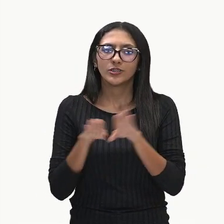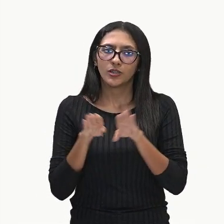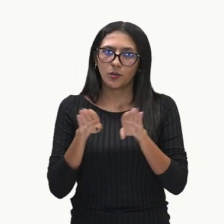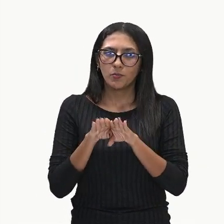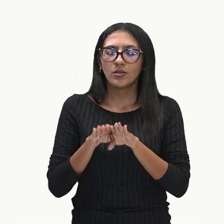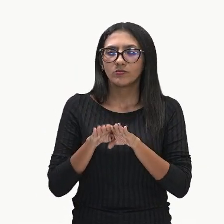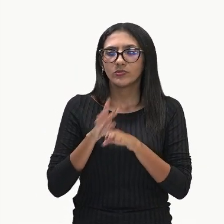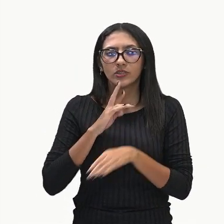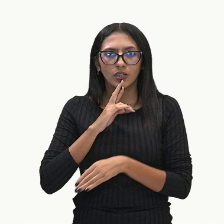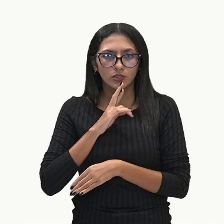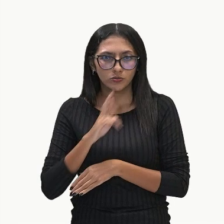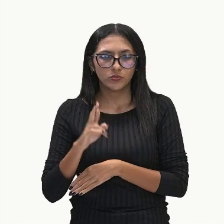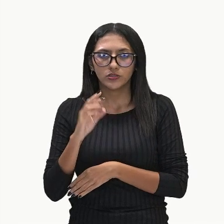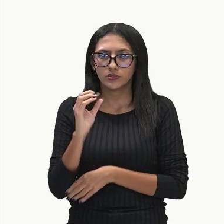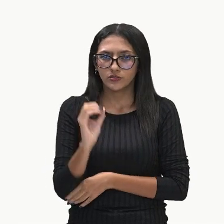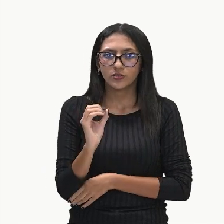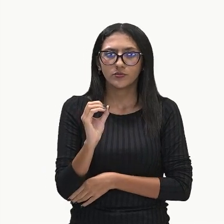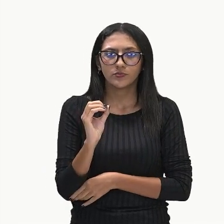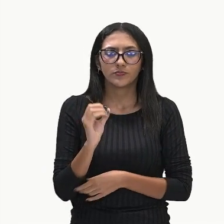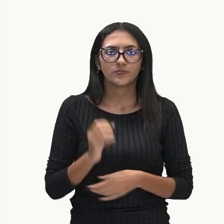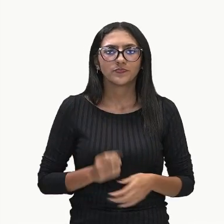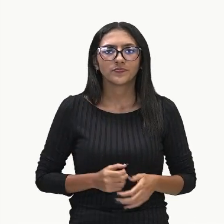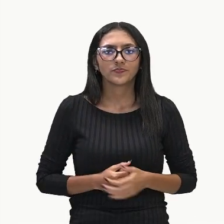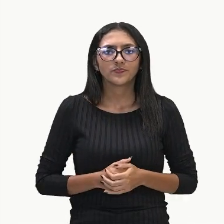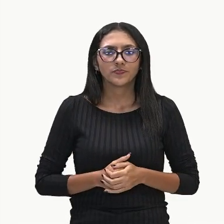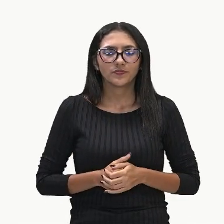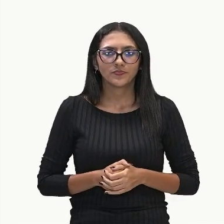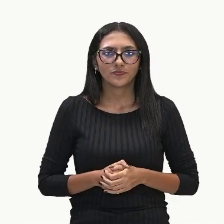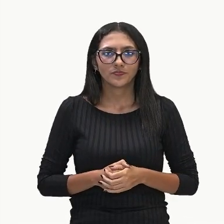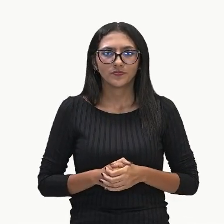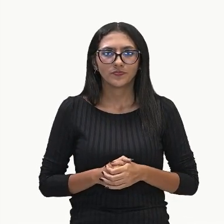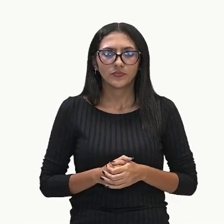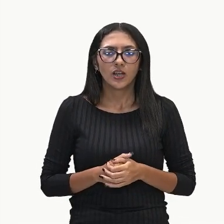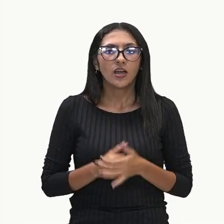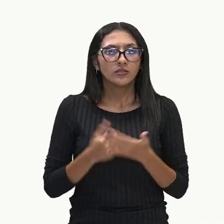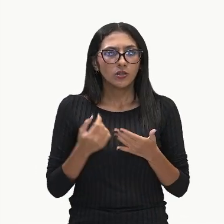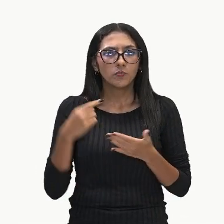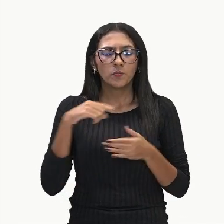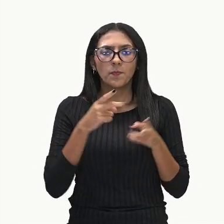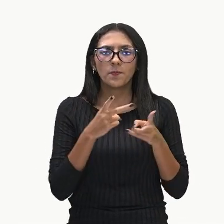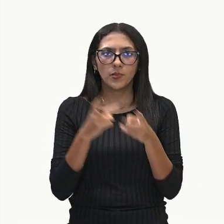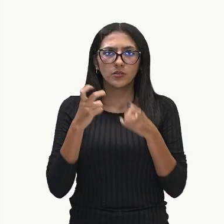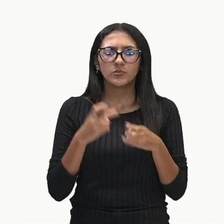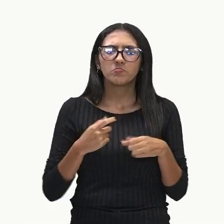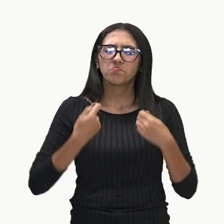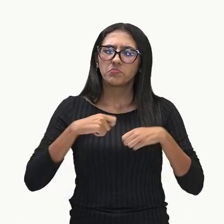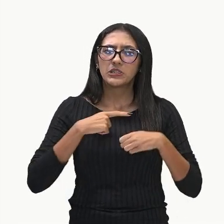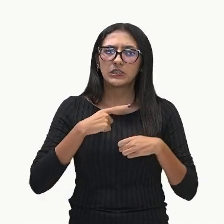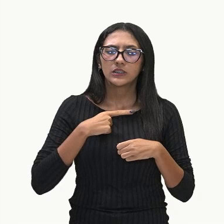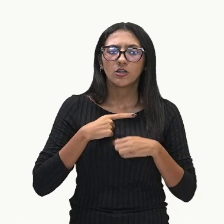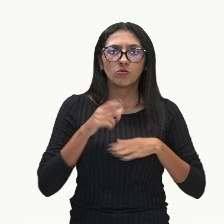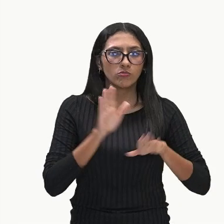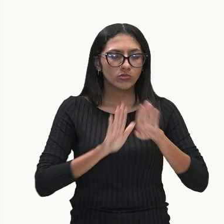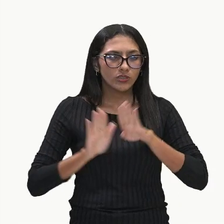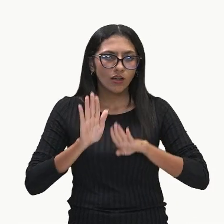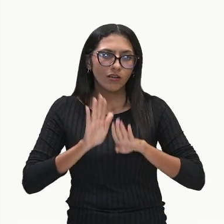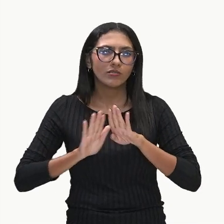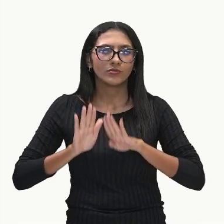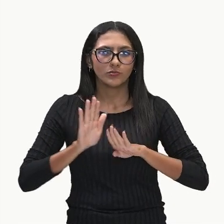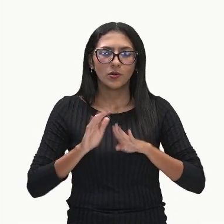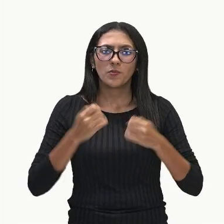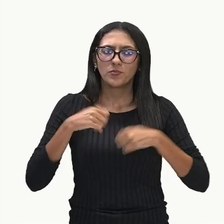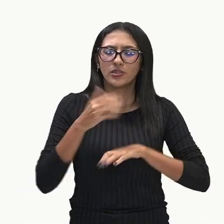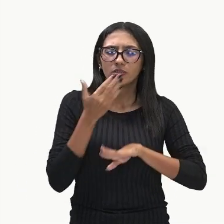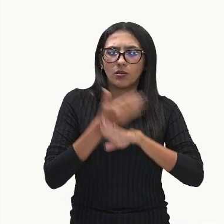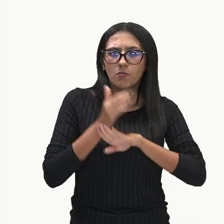também vai ser 0. Então, como você percebeu aí, é preciso ter muita cautela. Você tem que